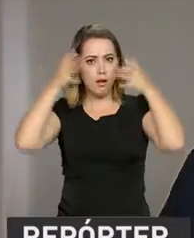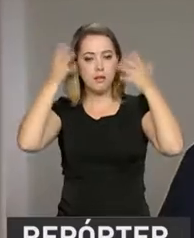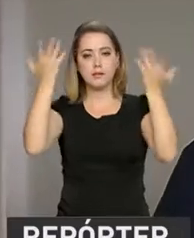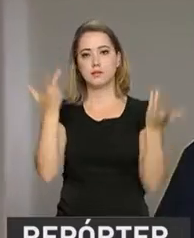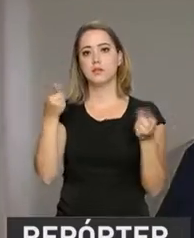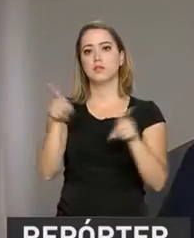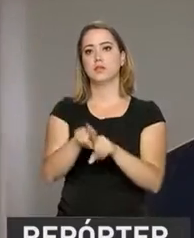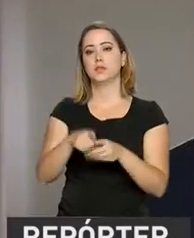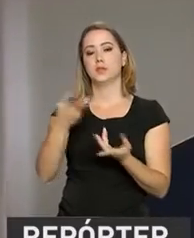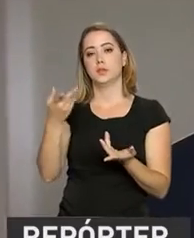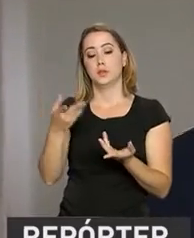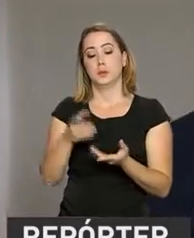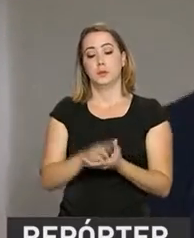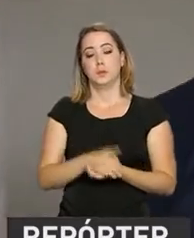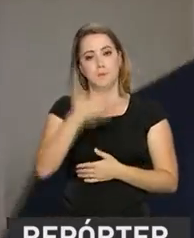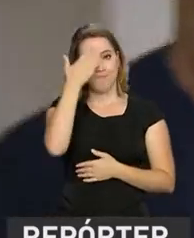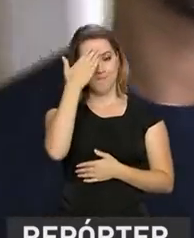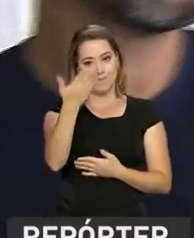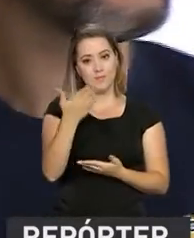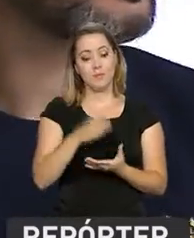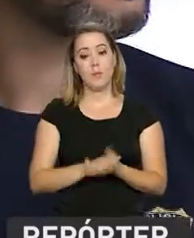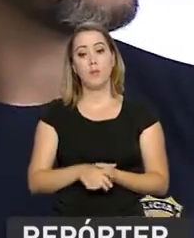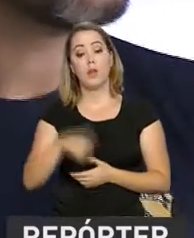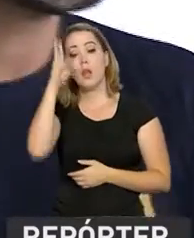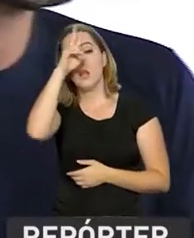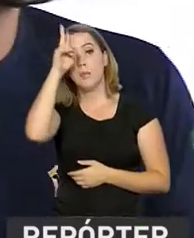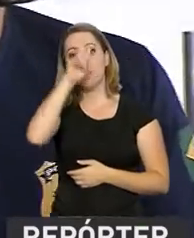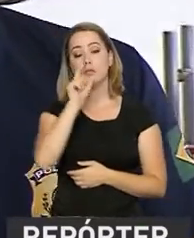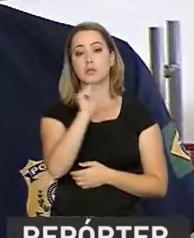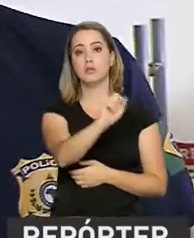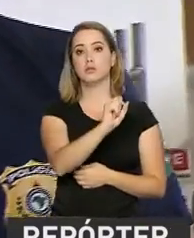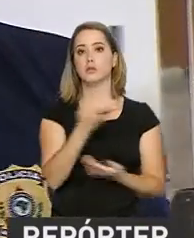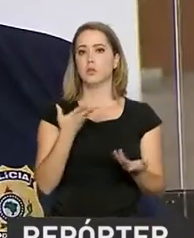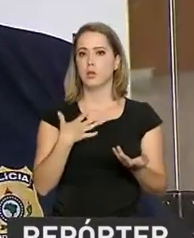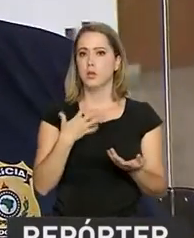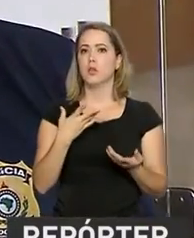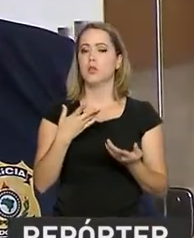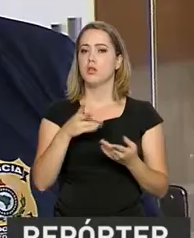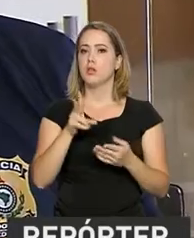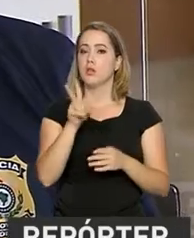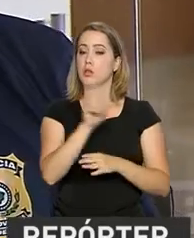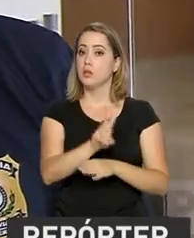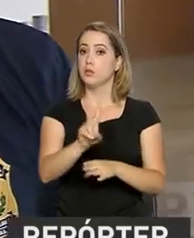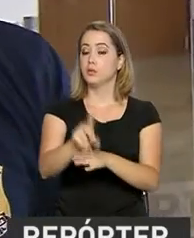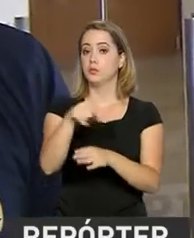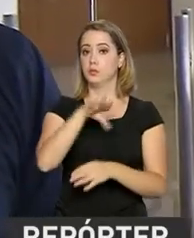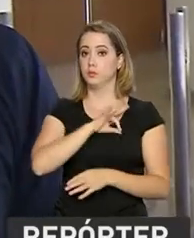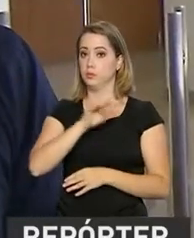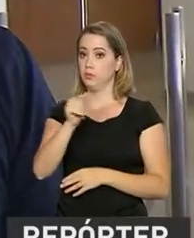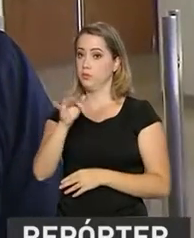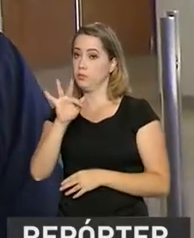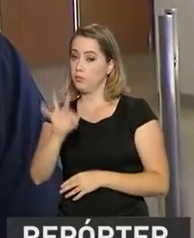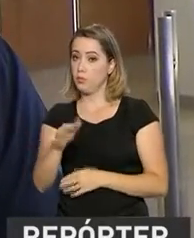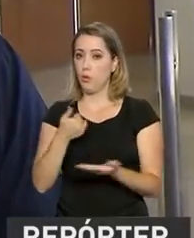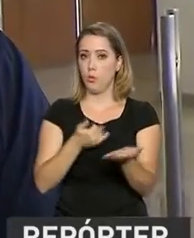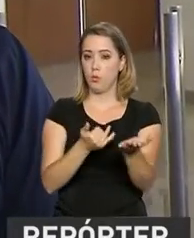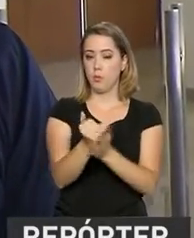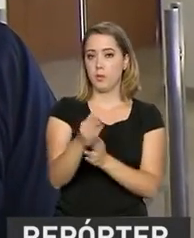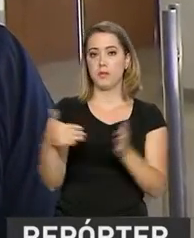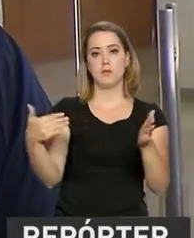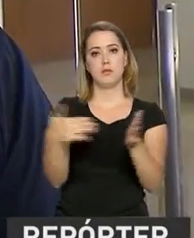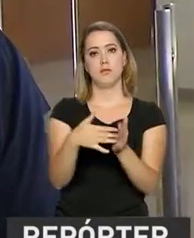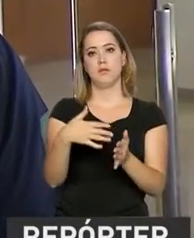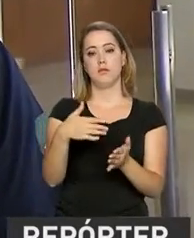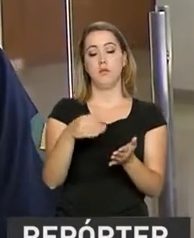às regras de trânsito. Obrigado, porta-voz. Lembrando que a Operação Rodovida da Polícia Rodoviária Federal segue até o início de